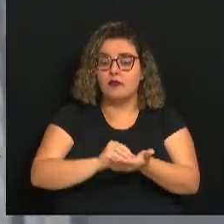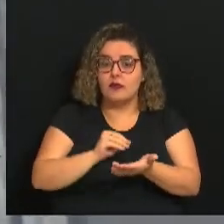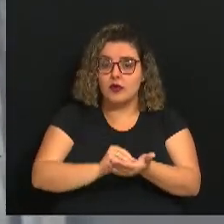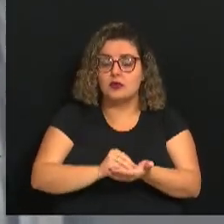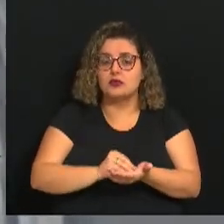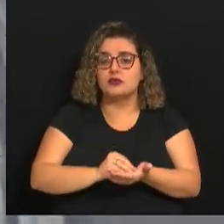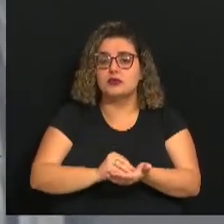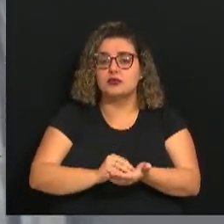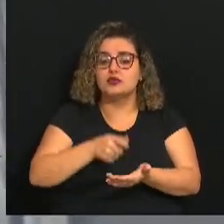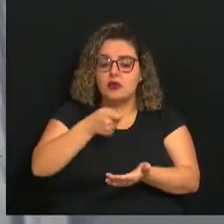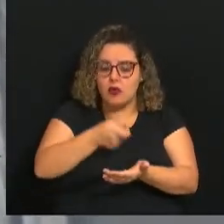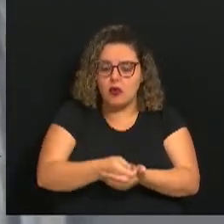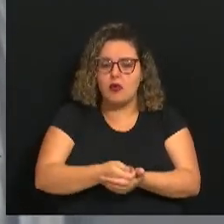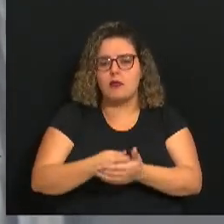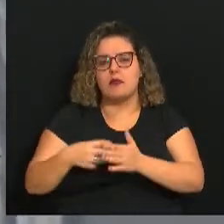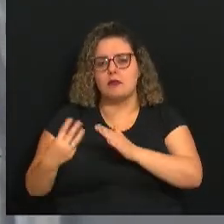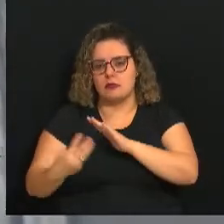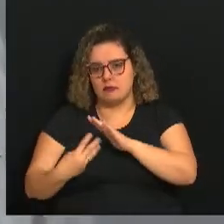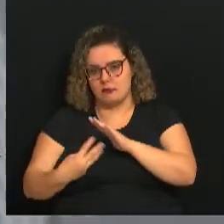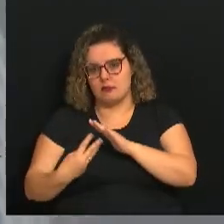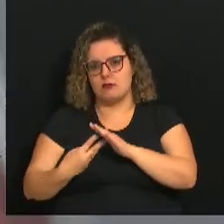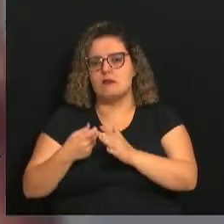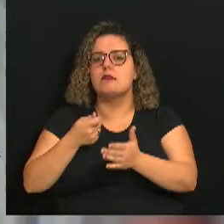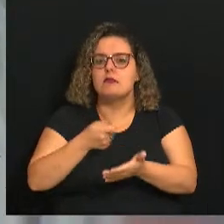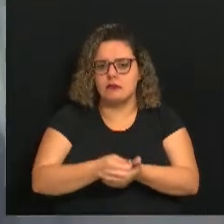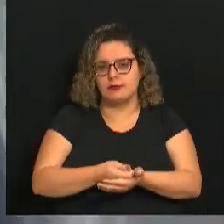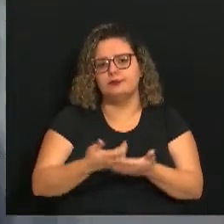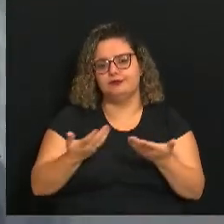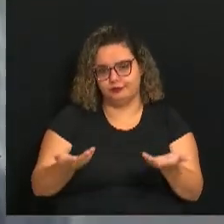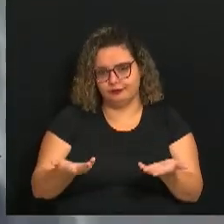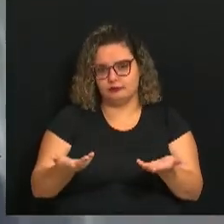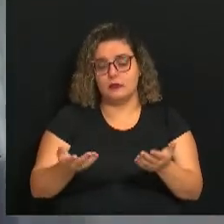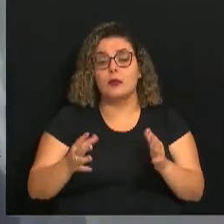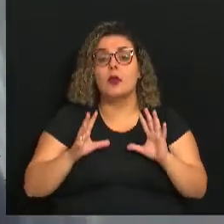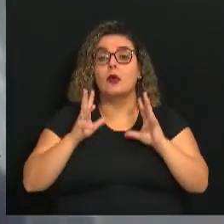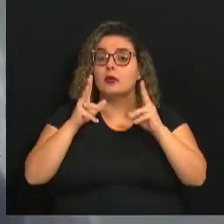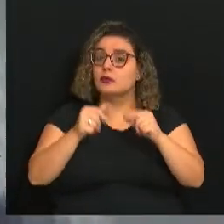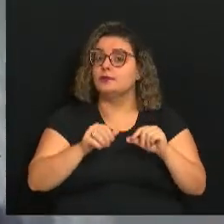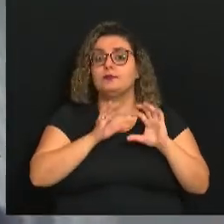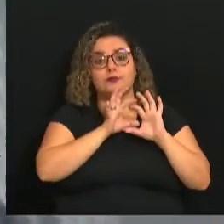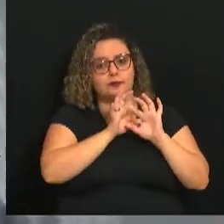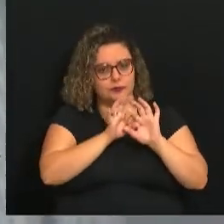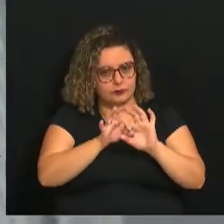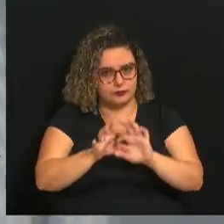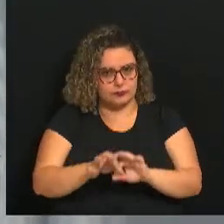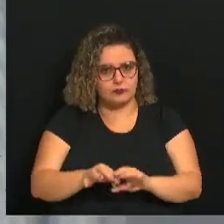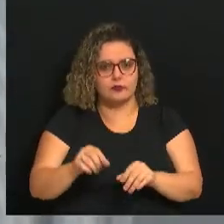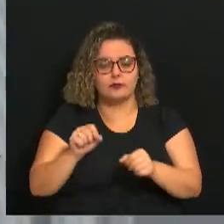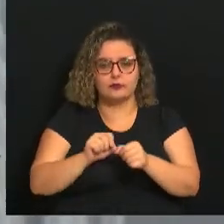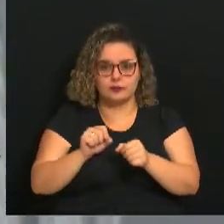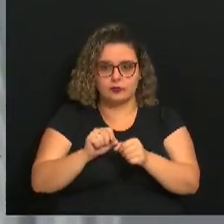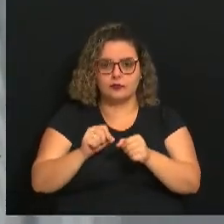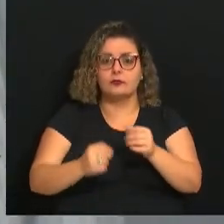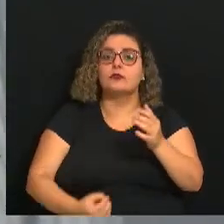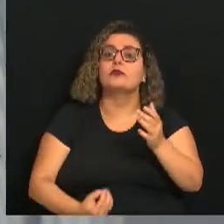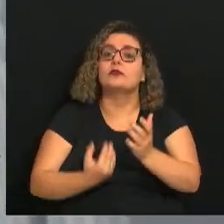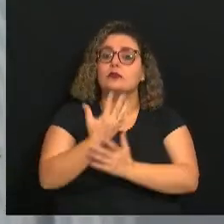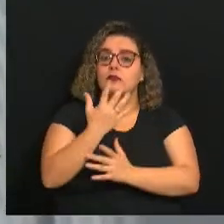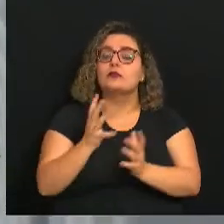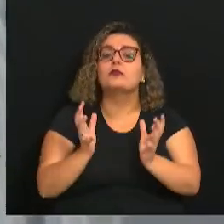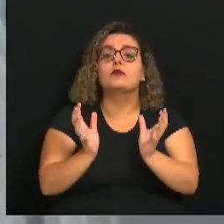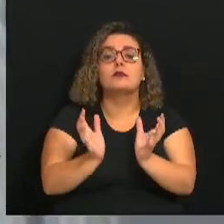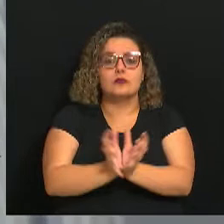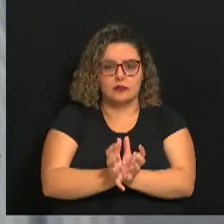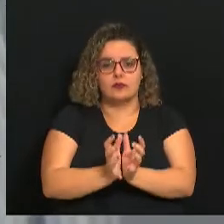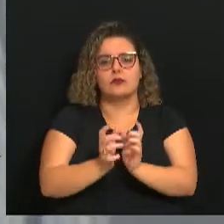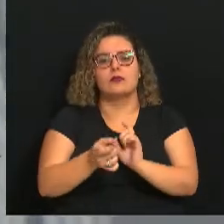empresas que são contratadas pela municipalidade. Então, todo esse contexto fez com que a gente chegasse à conclusão da necessidade